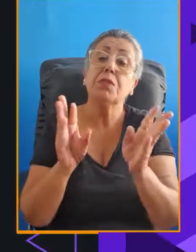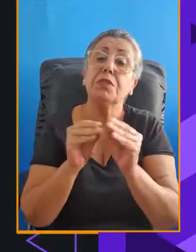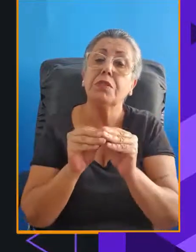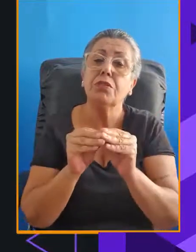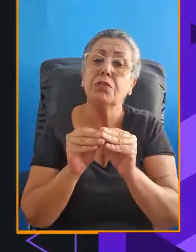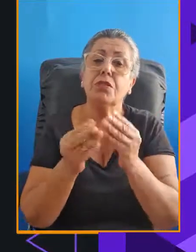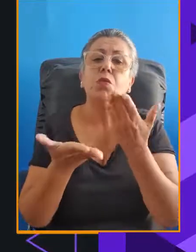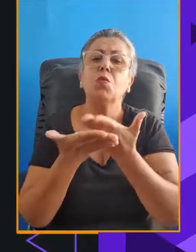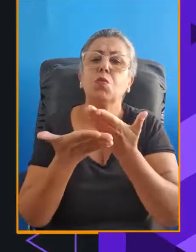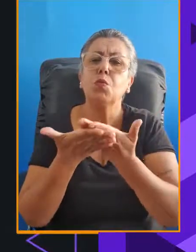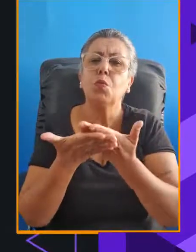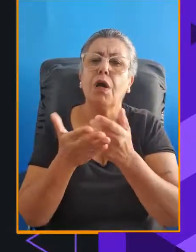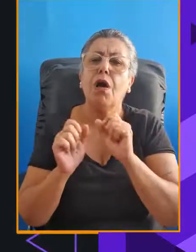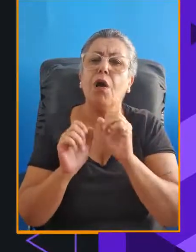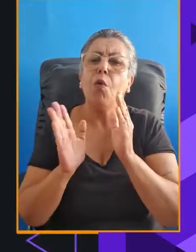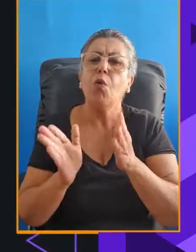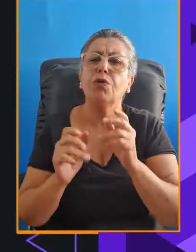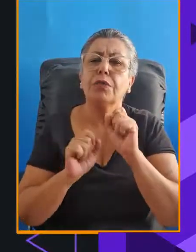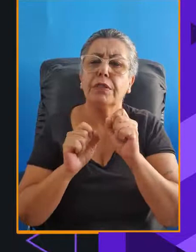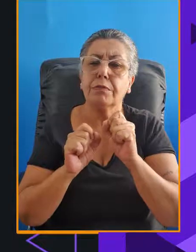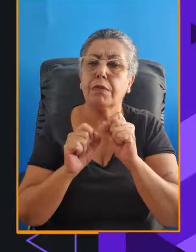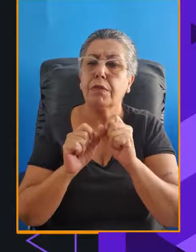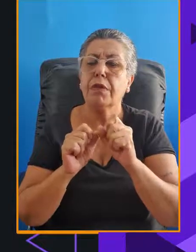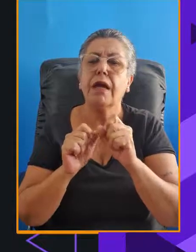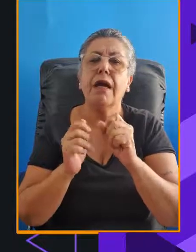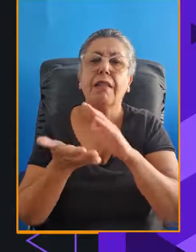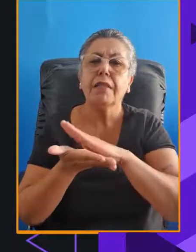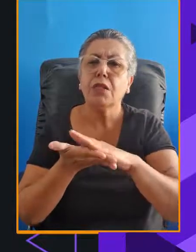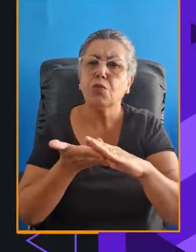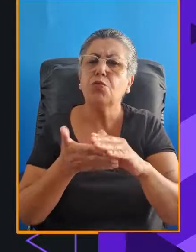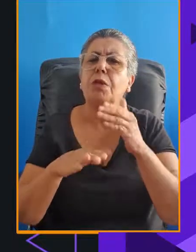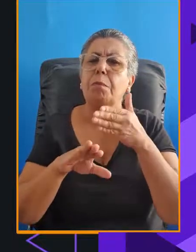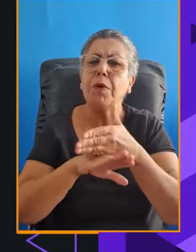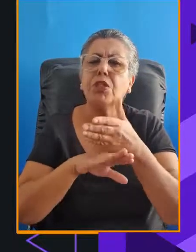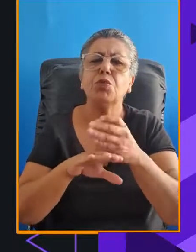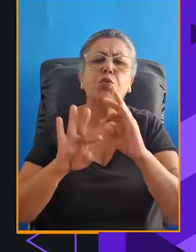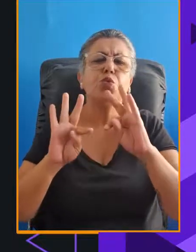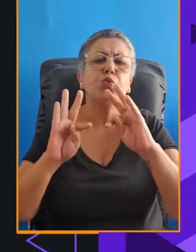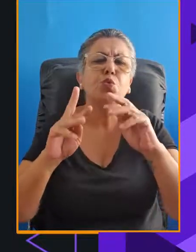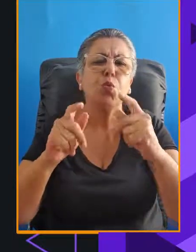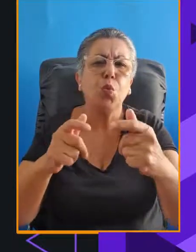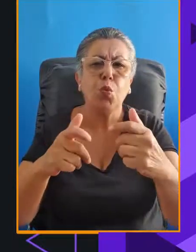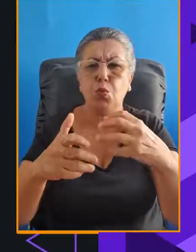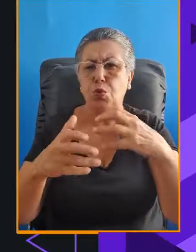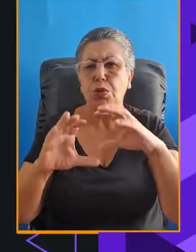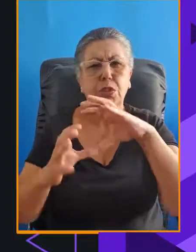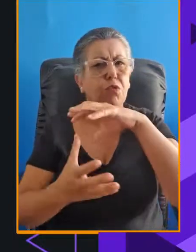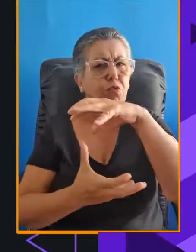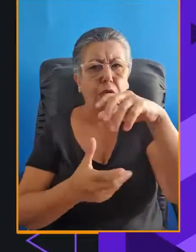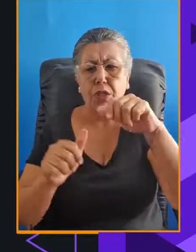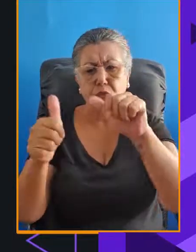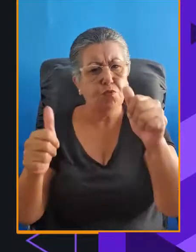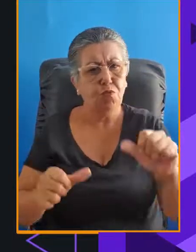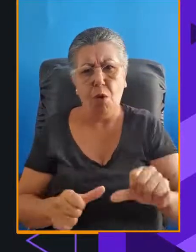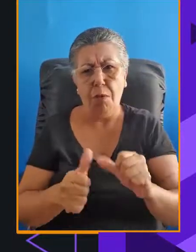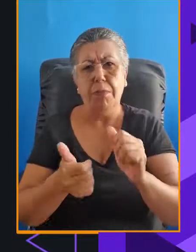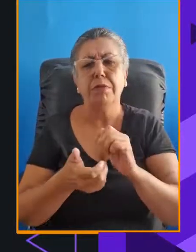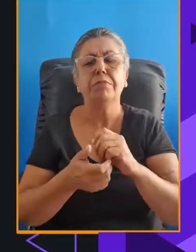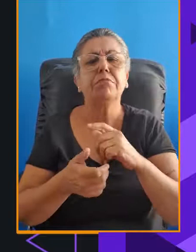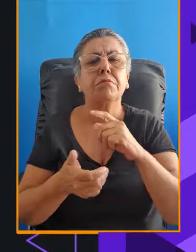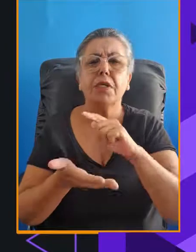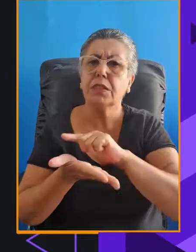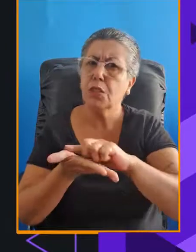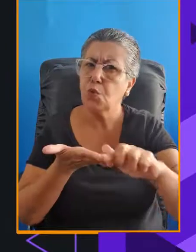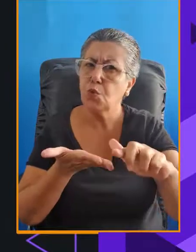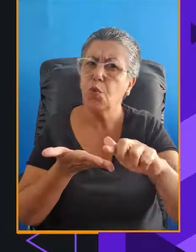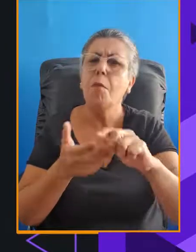síntese, o que nós vimos nesta aula é que as texturas estão presentes em todos os formatos. As texturas,